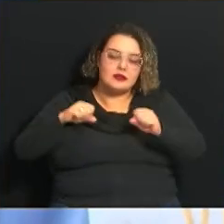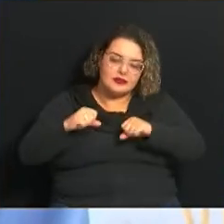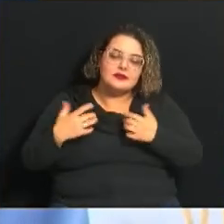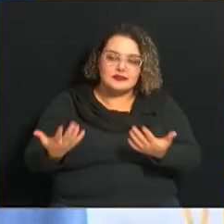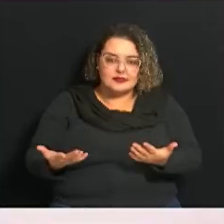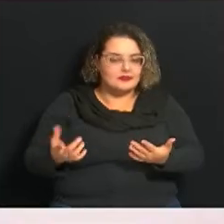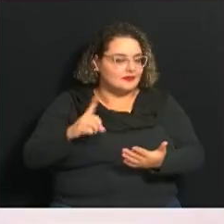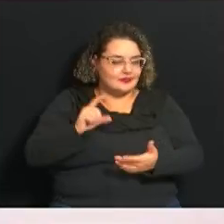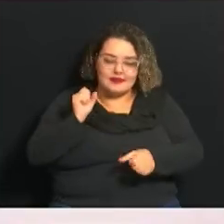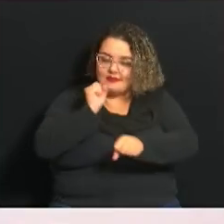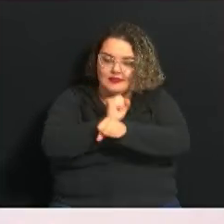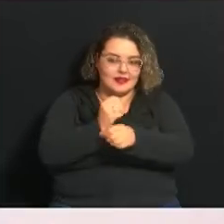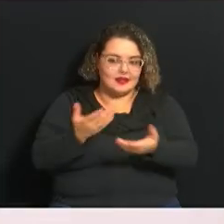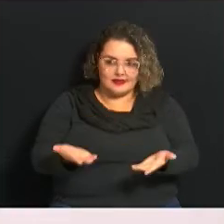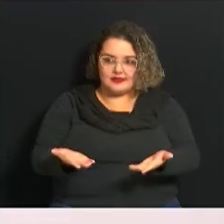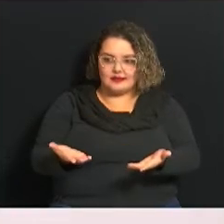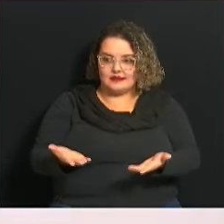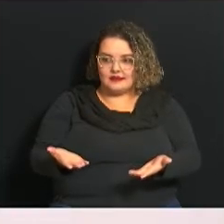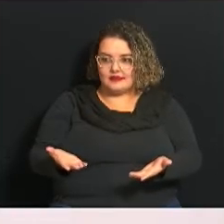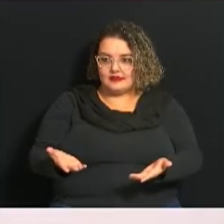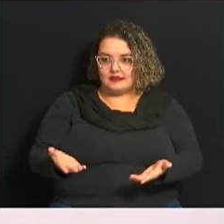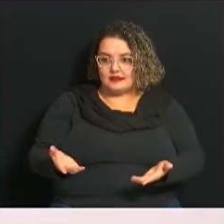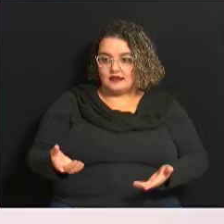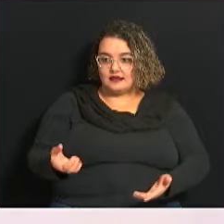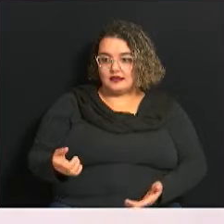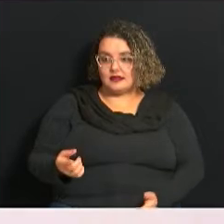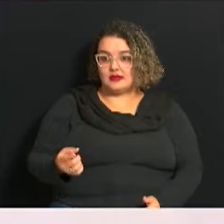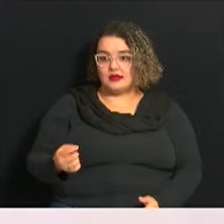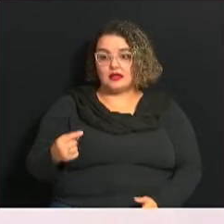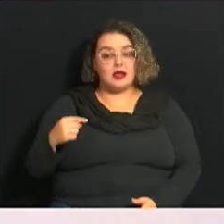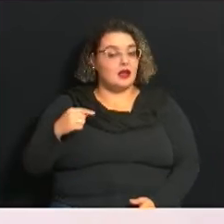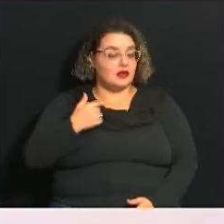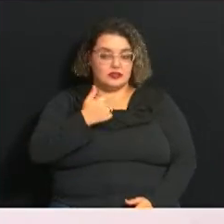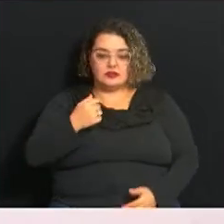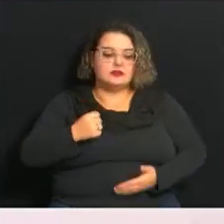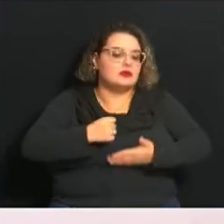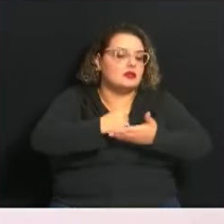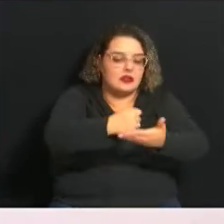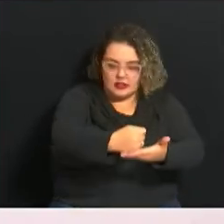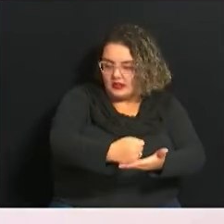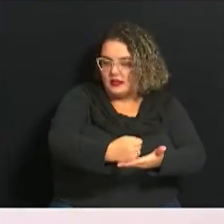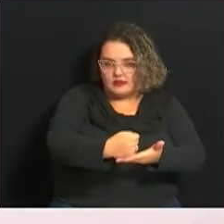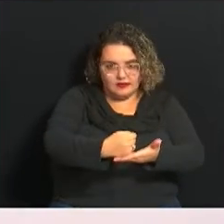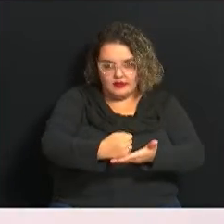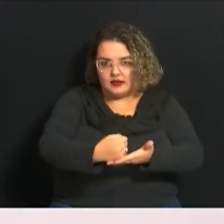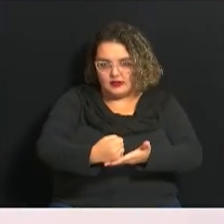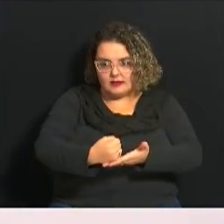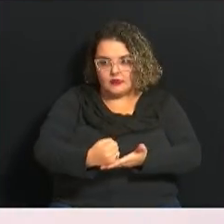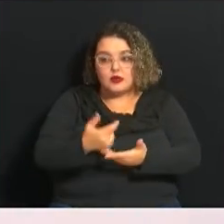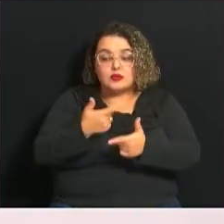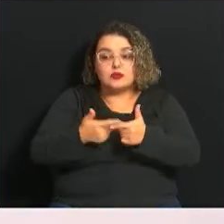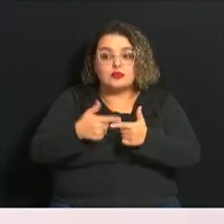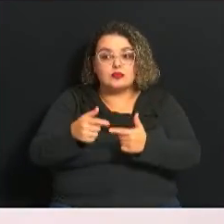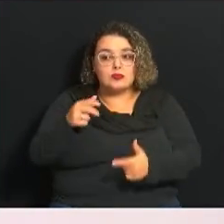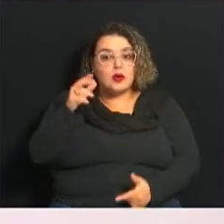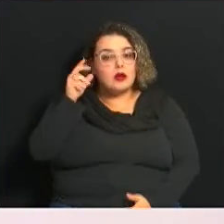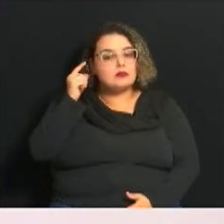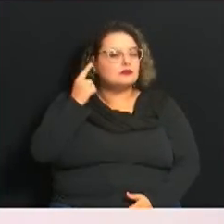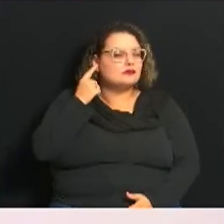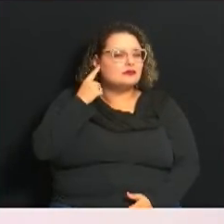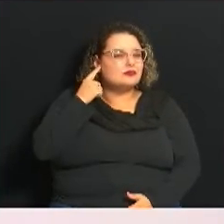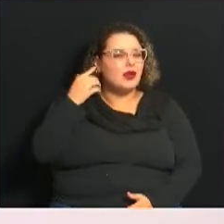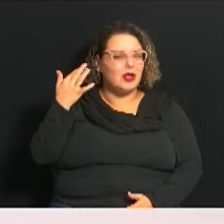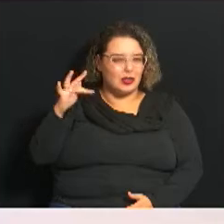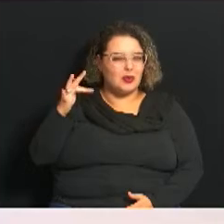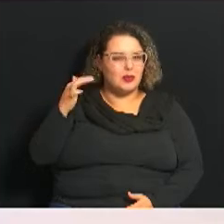parar por aí, né. A gente não levava por conta da otite crônica, que é um problema de saúde que ele tem, e a gente tinha medo por conta do